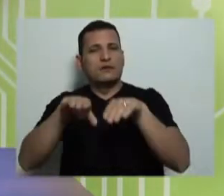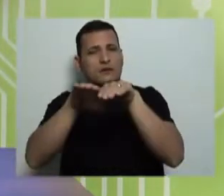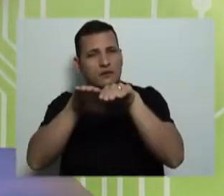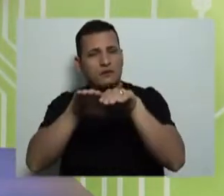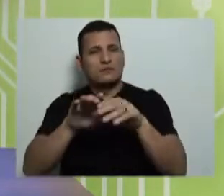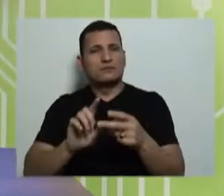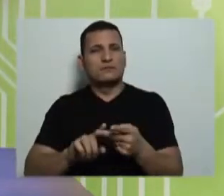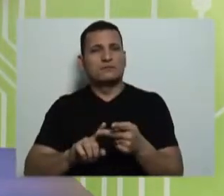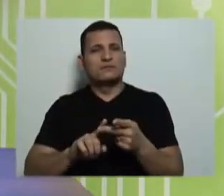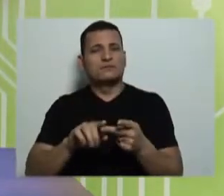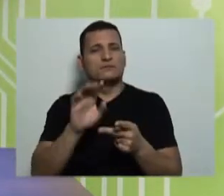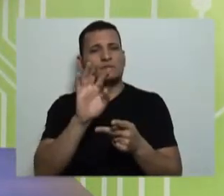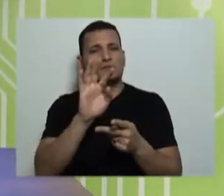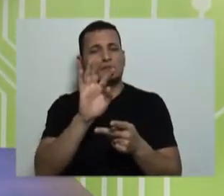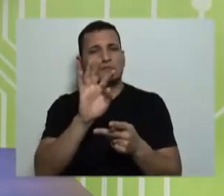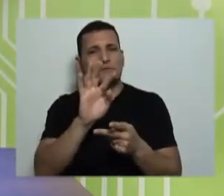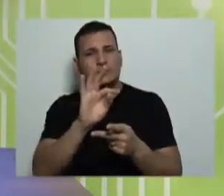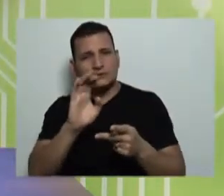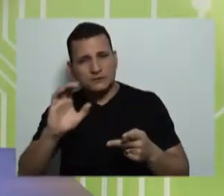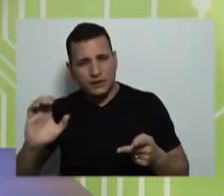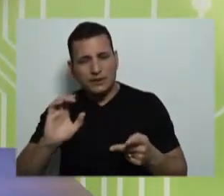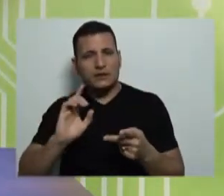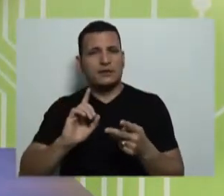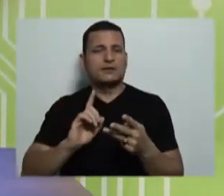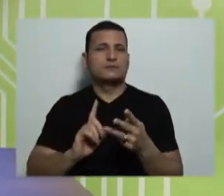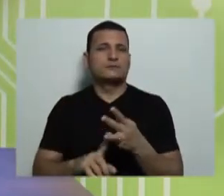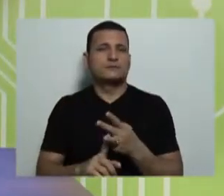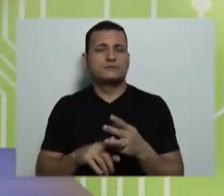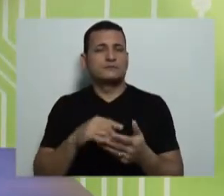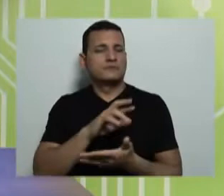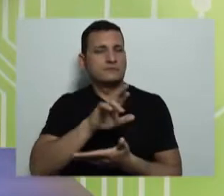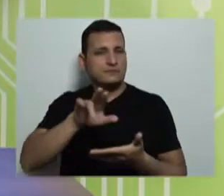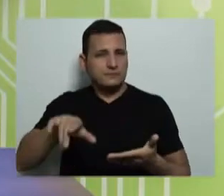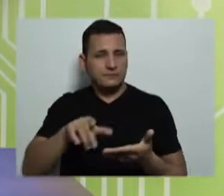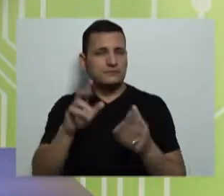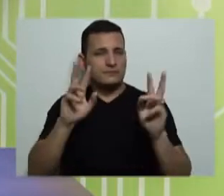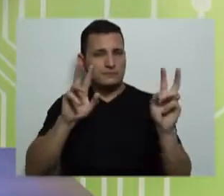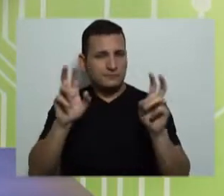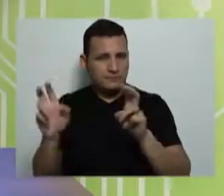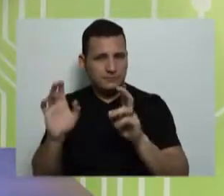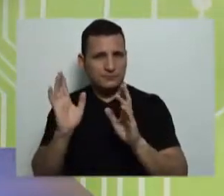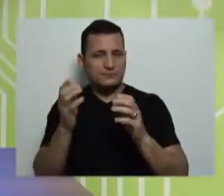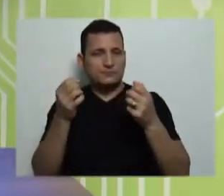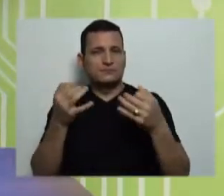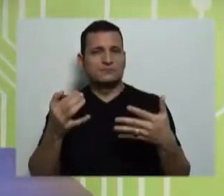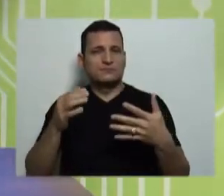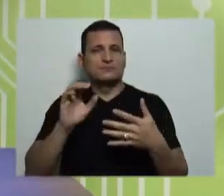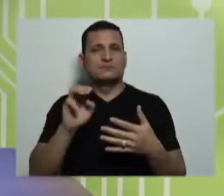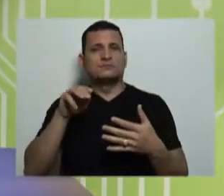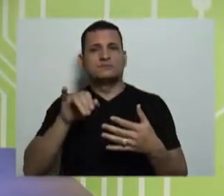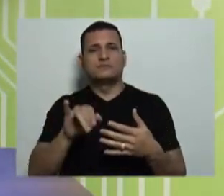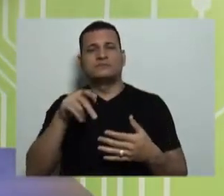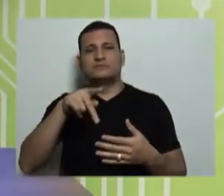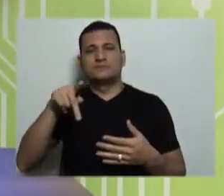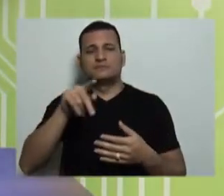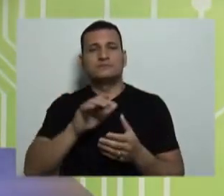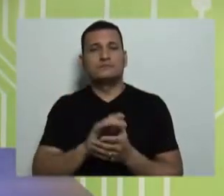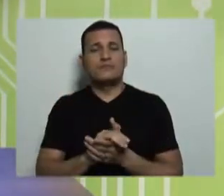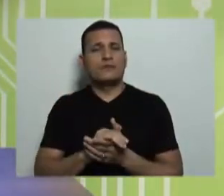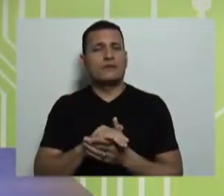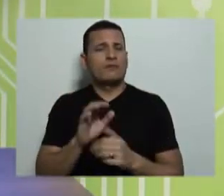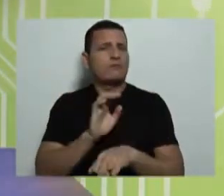de conclusão de curso. Ela deve ter falado com vocês sobre esses vários assuntos. O que é o estágio? O estágio é